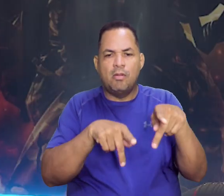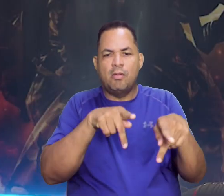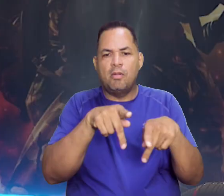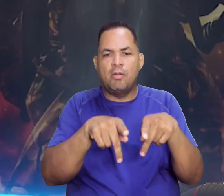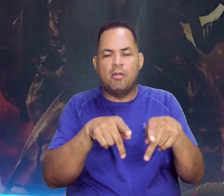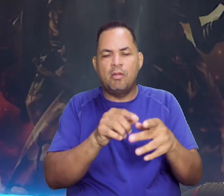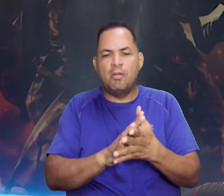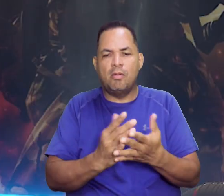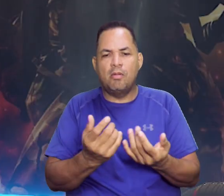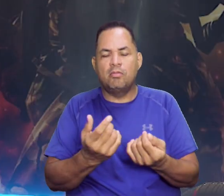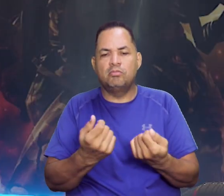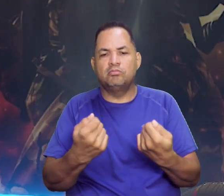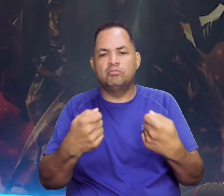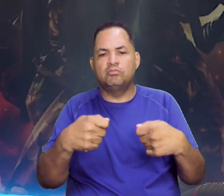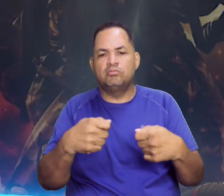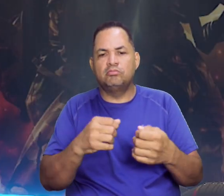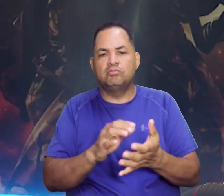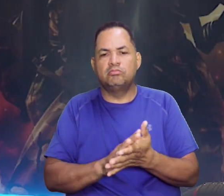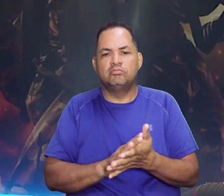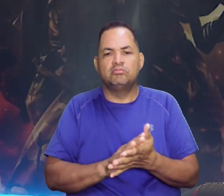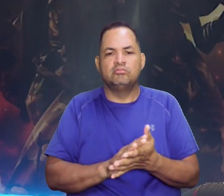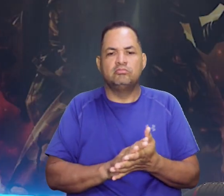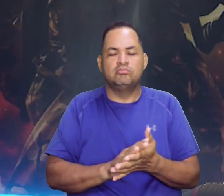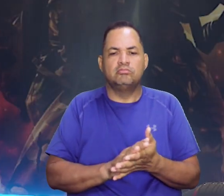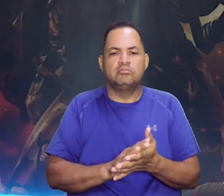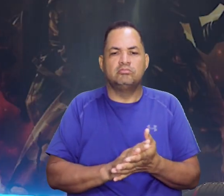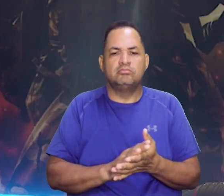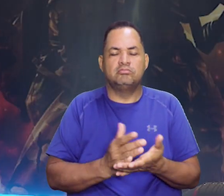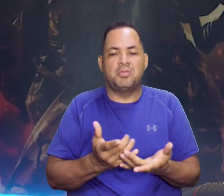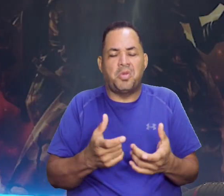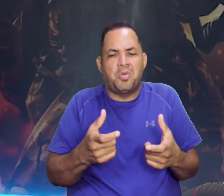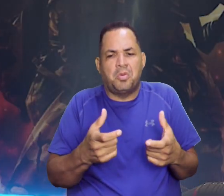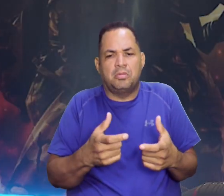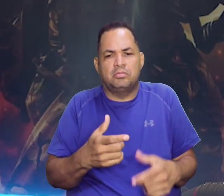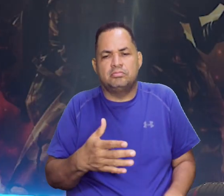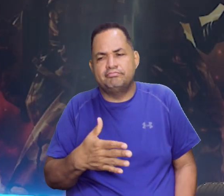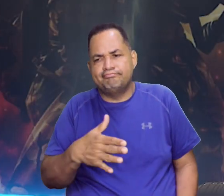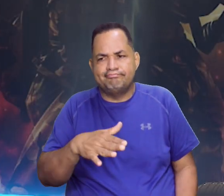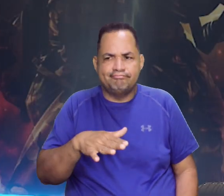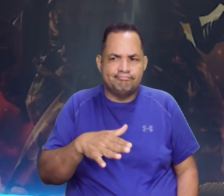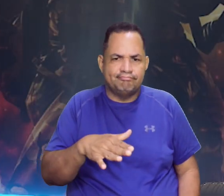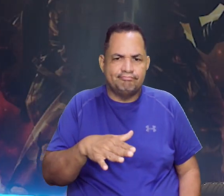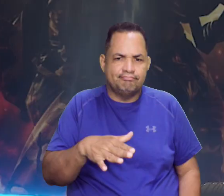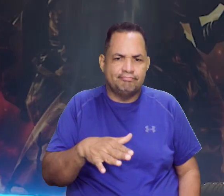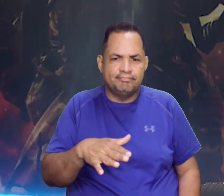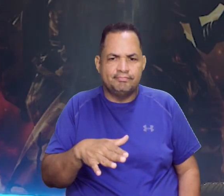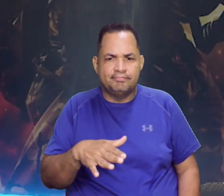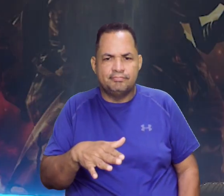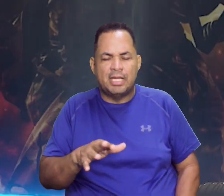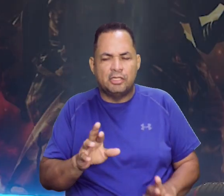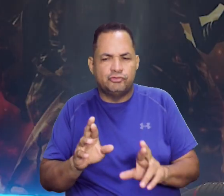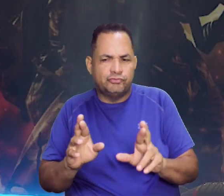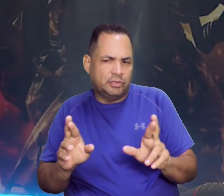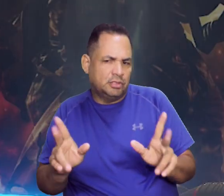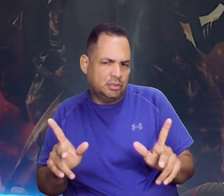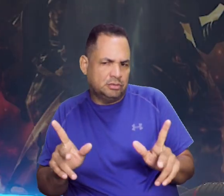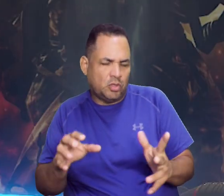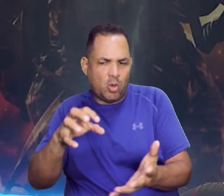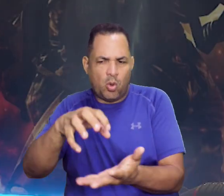vão dominar mais e outro, digamos, não menos, mas de uma forma